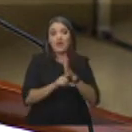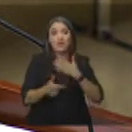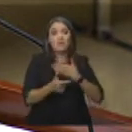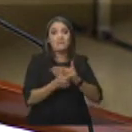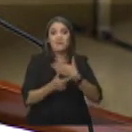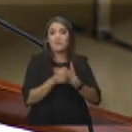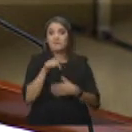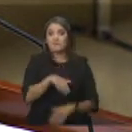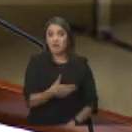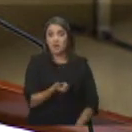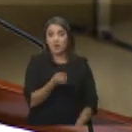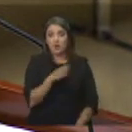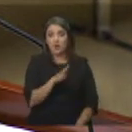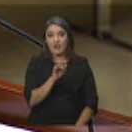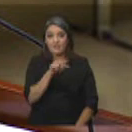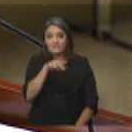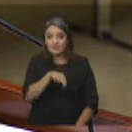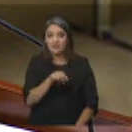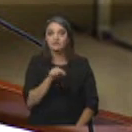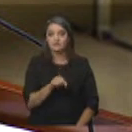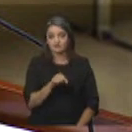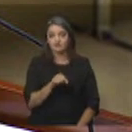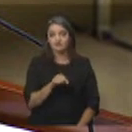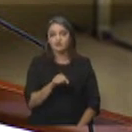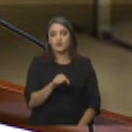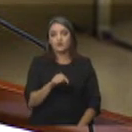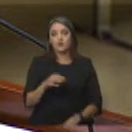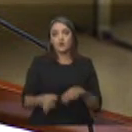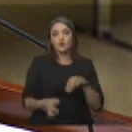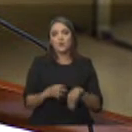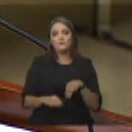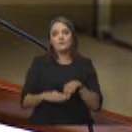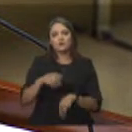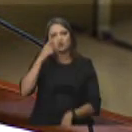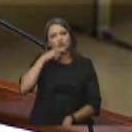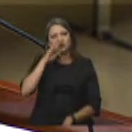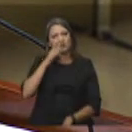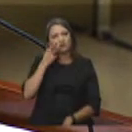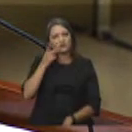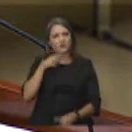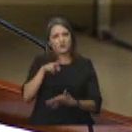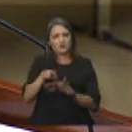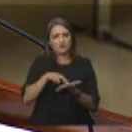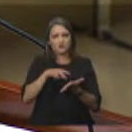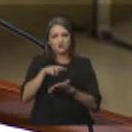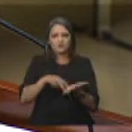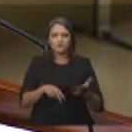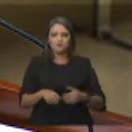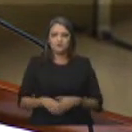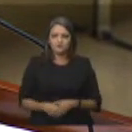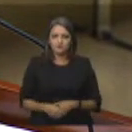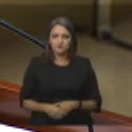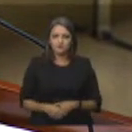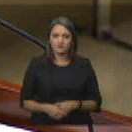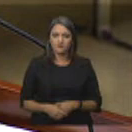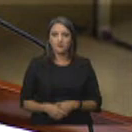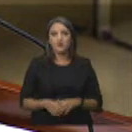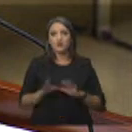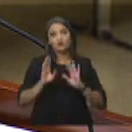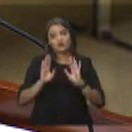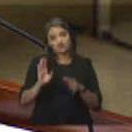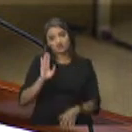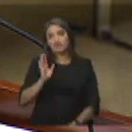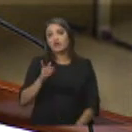caso específico, o ministro Gilmar Mendes já muito bem citou quanto da leitura do relatório, o ato já foi revogado, motivo pelo